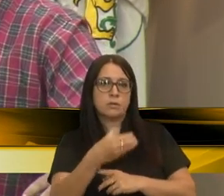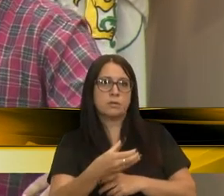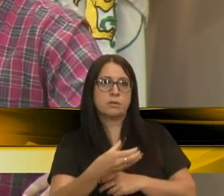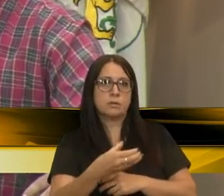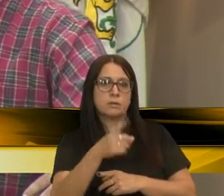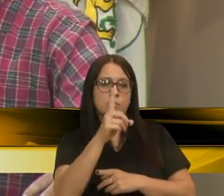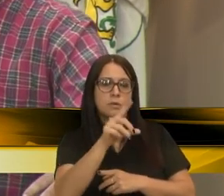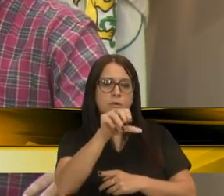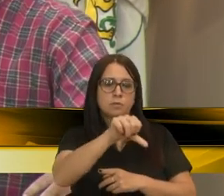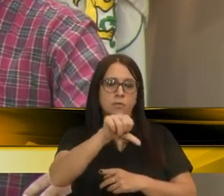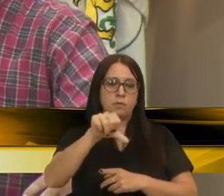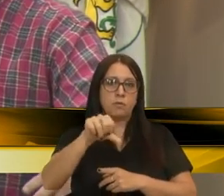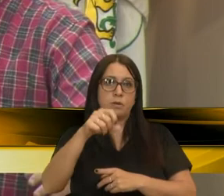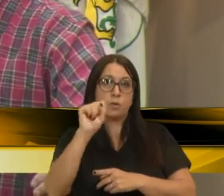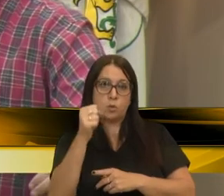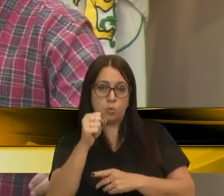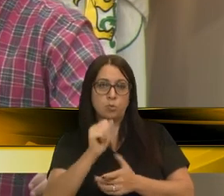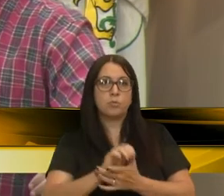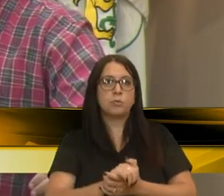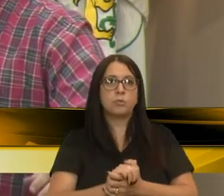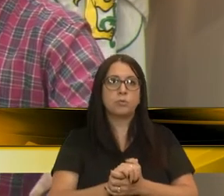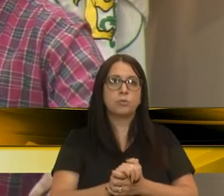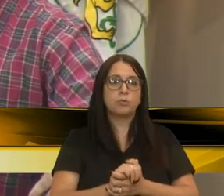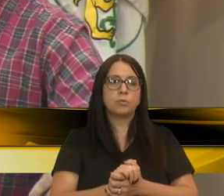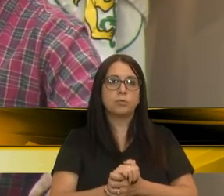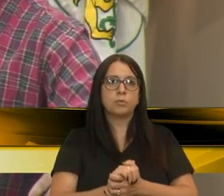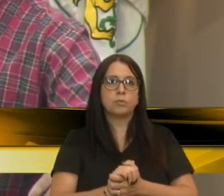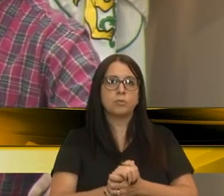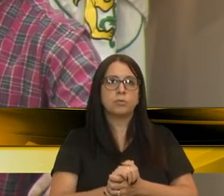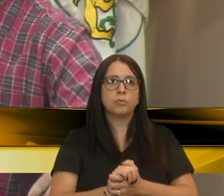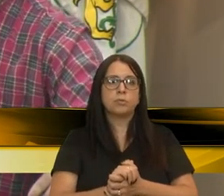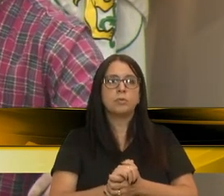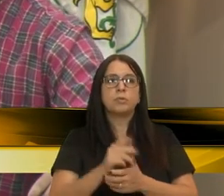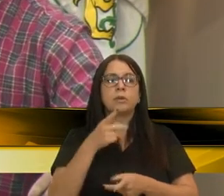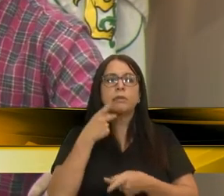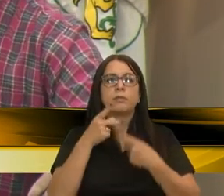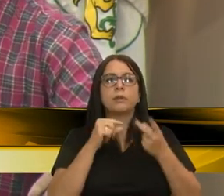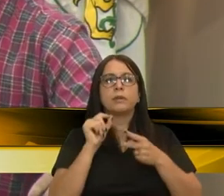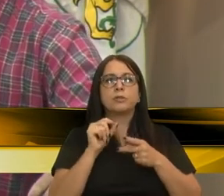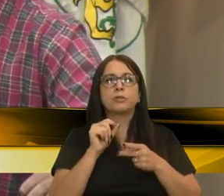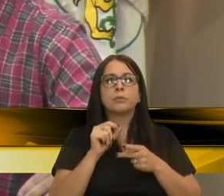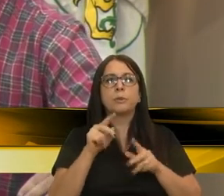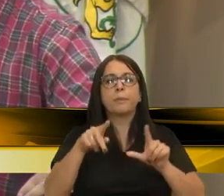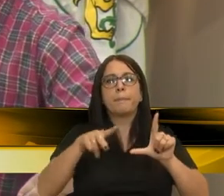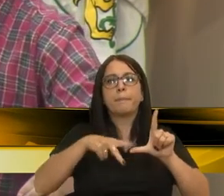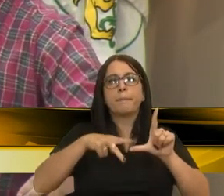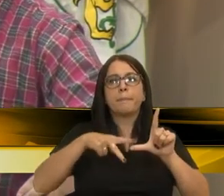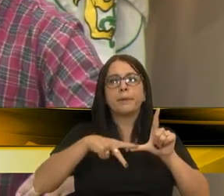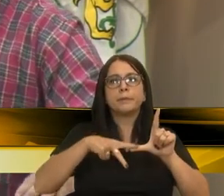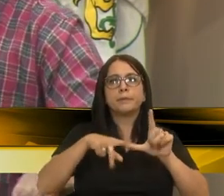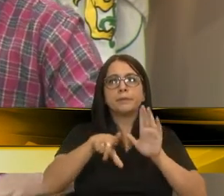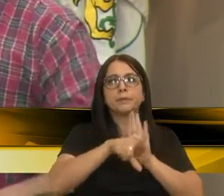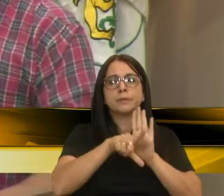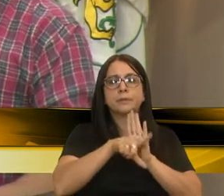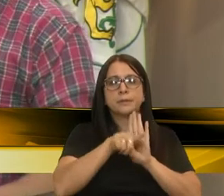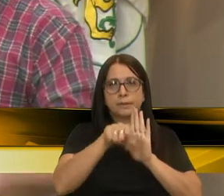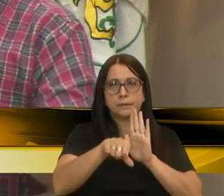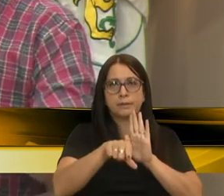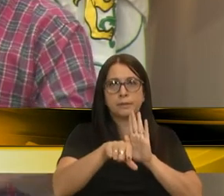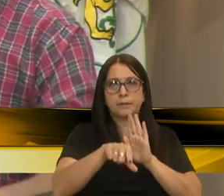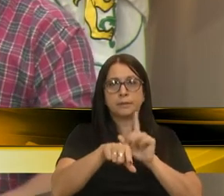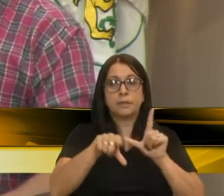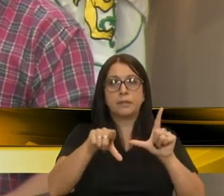de 1998, que diz referência quanto à questão do passe livre. Então, essa lei